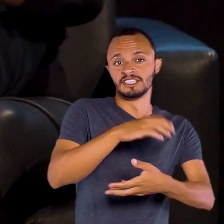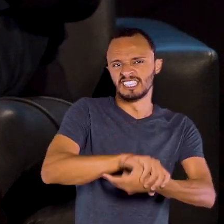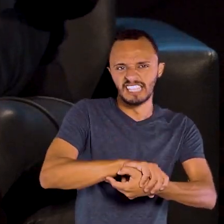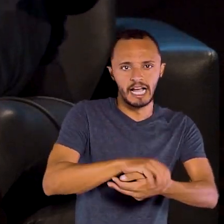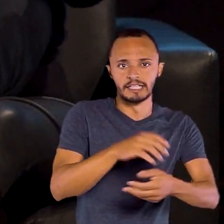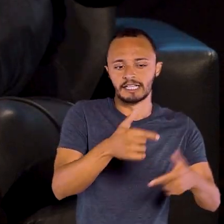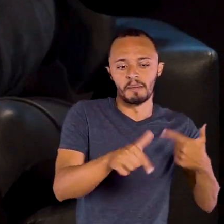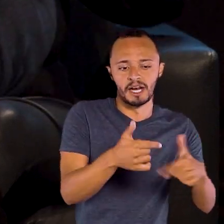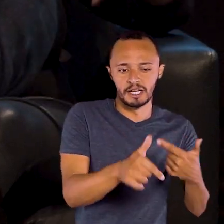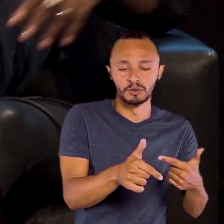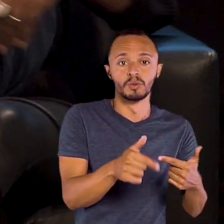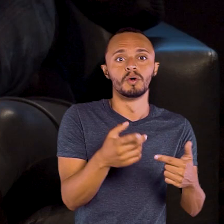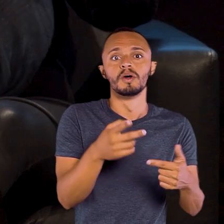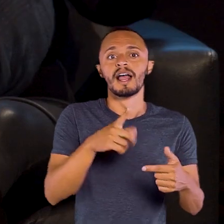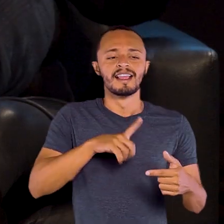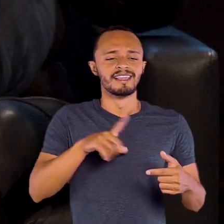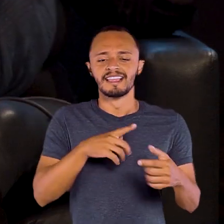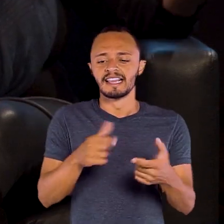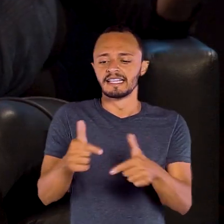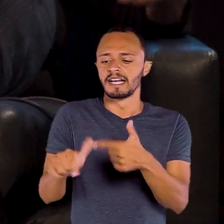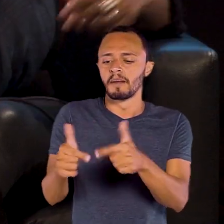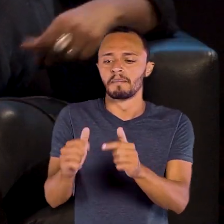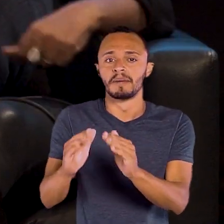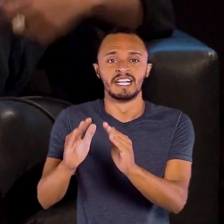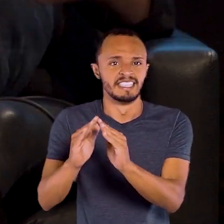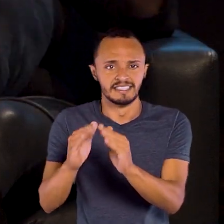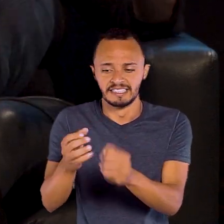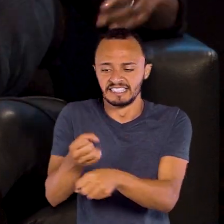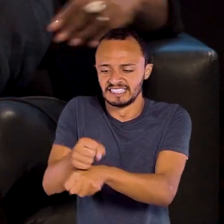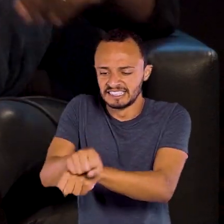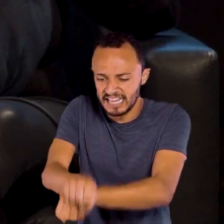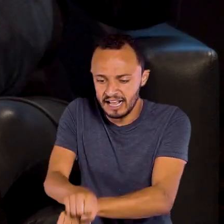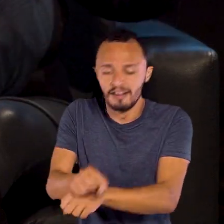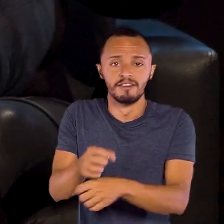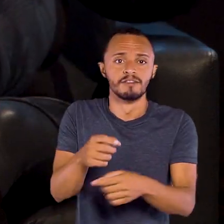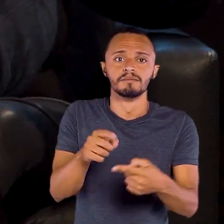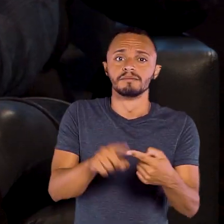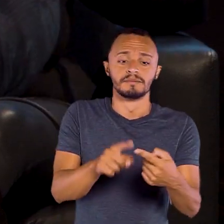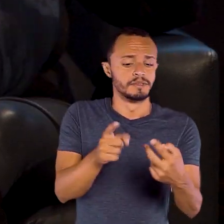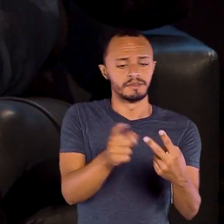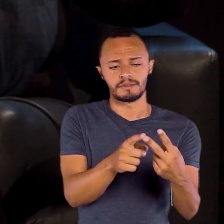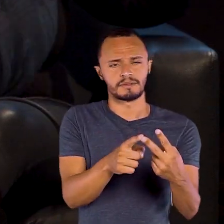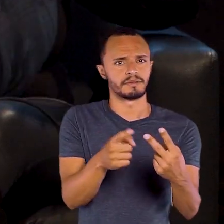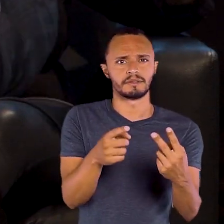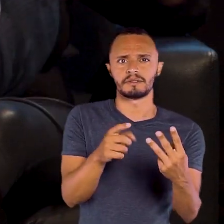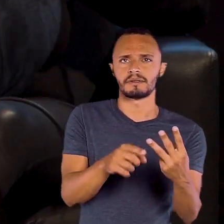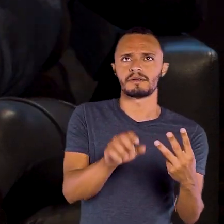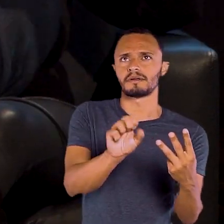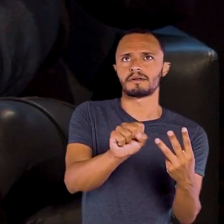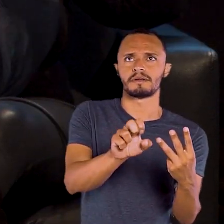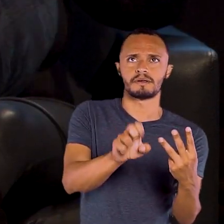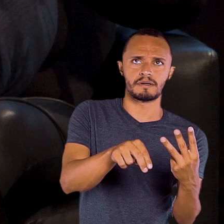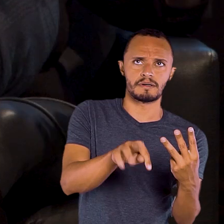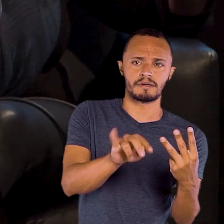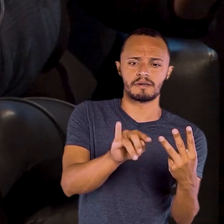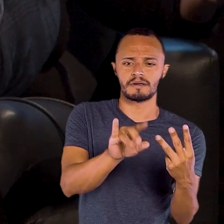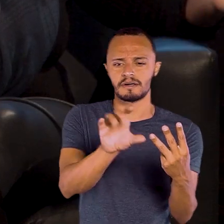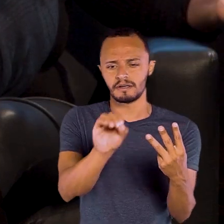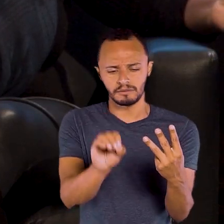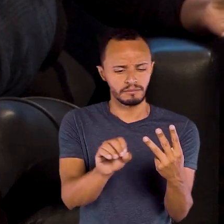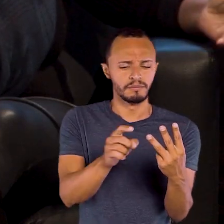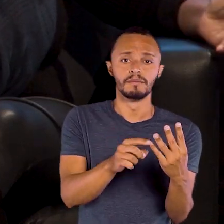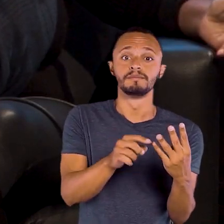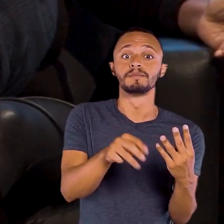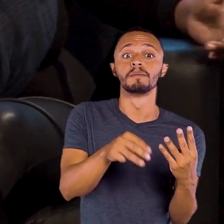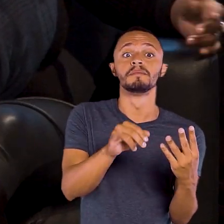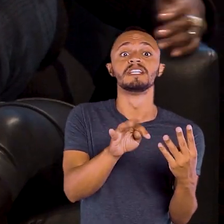casos midiáticos enormes, a gente viu aí, né? As Madalenas, a Madalena Santiago, Madalena Gordiano, o caso da Mirtes, do menino que